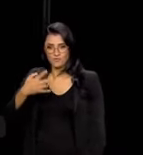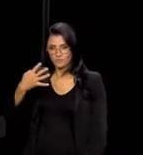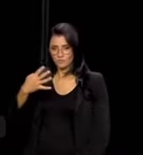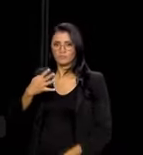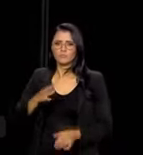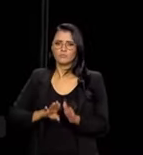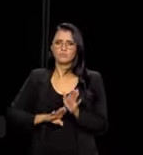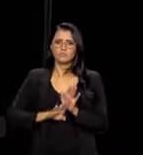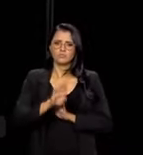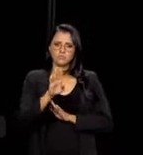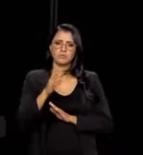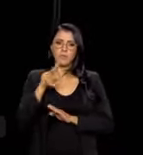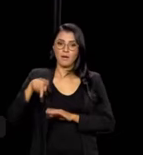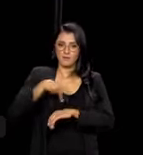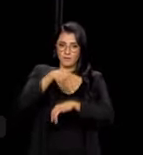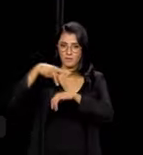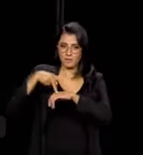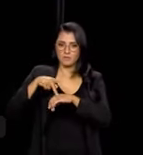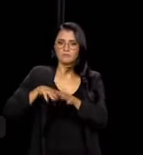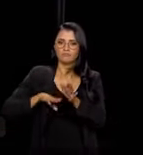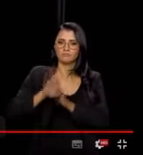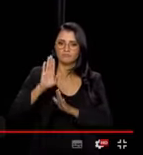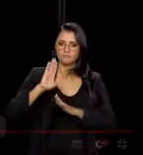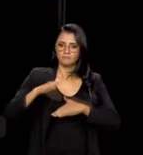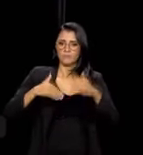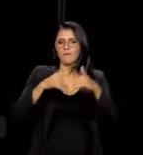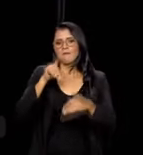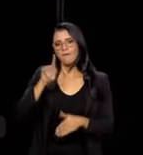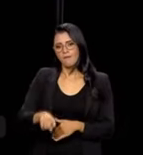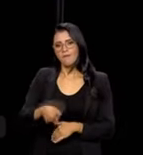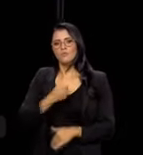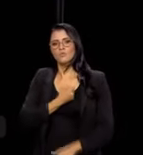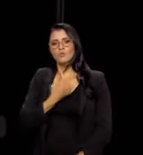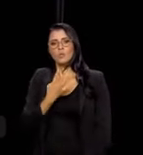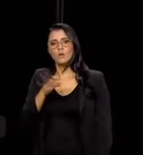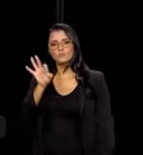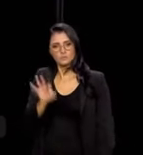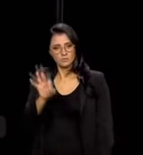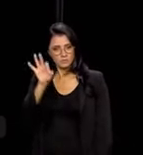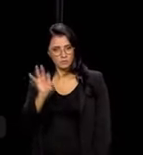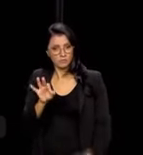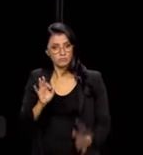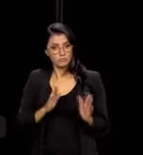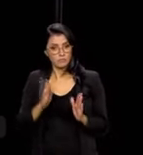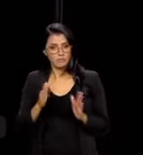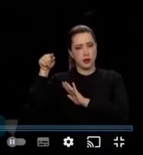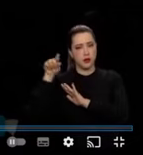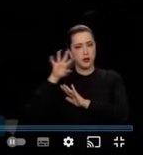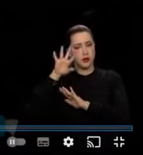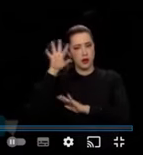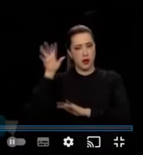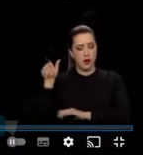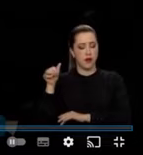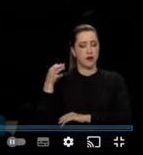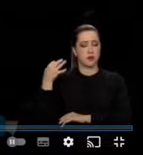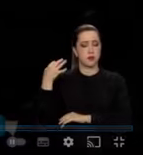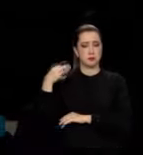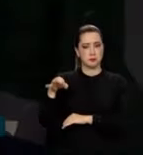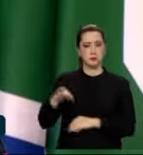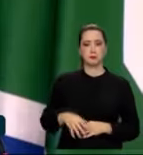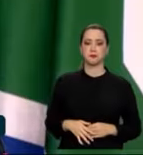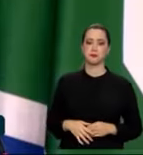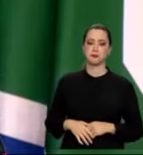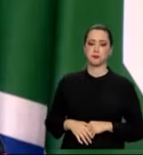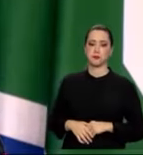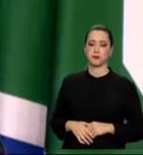para os países em desenvolvimento é de 67% entre 2012 e 2021. O